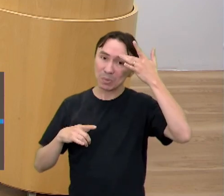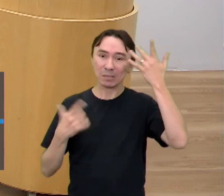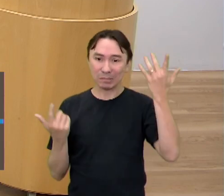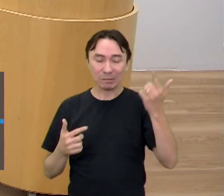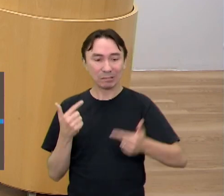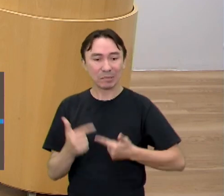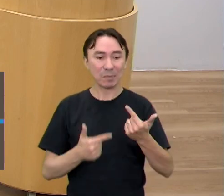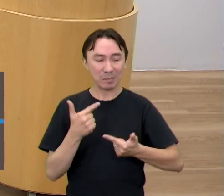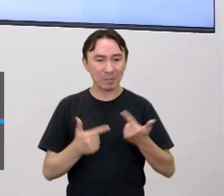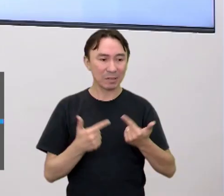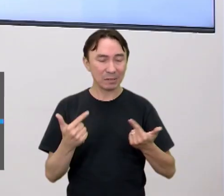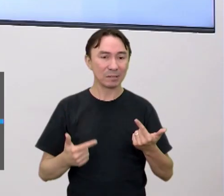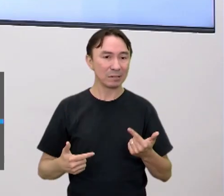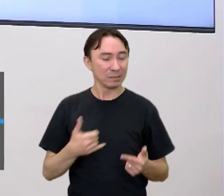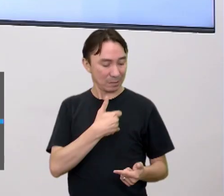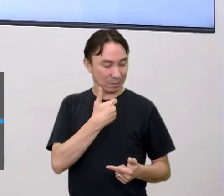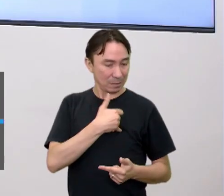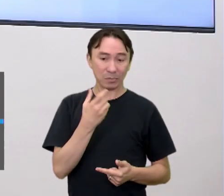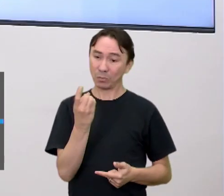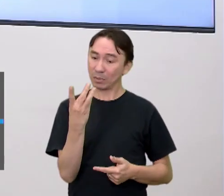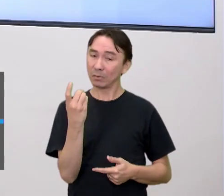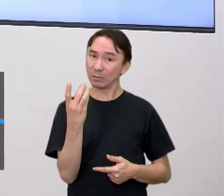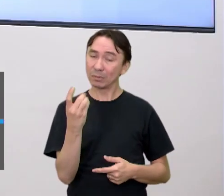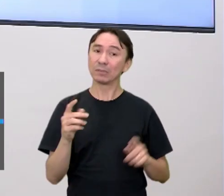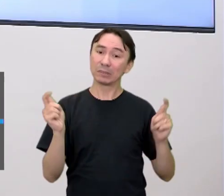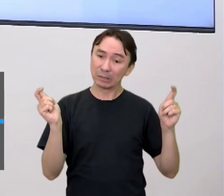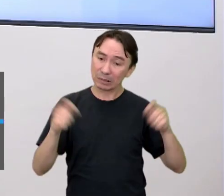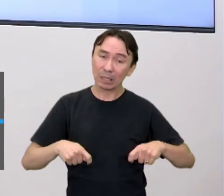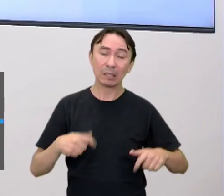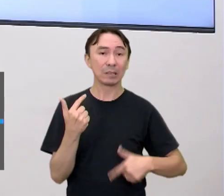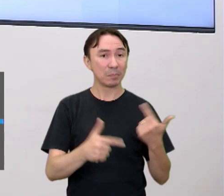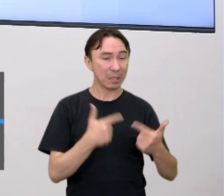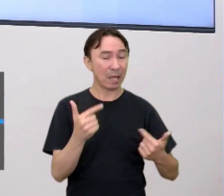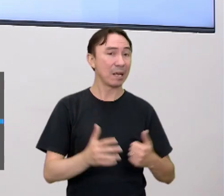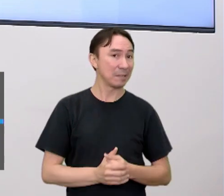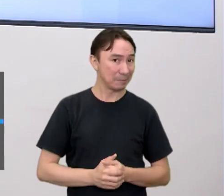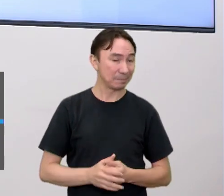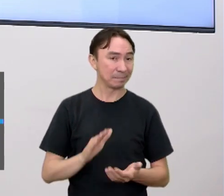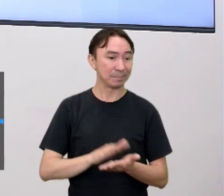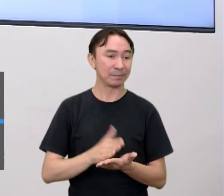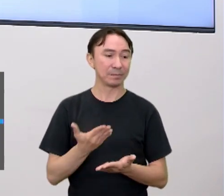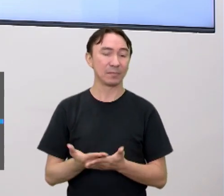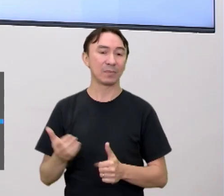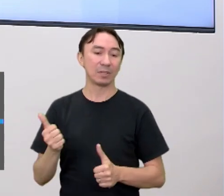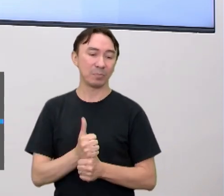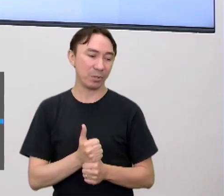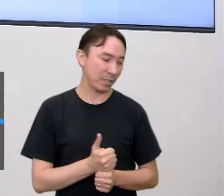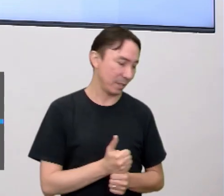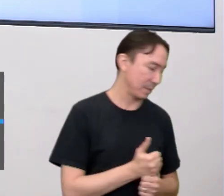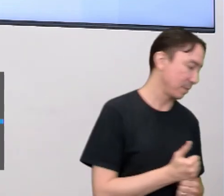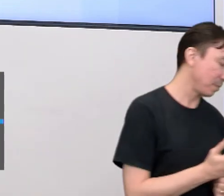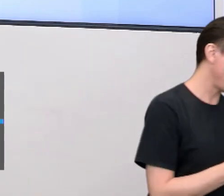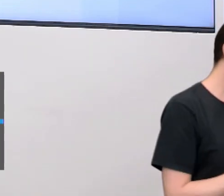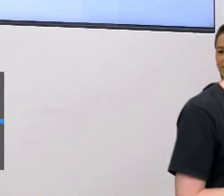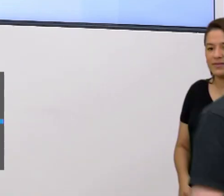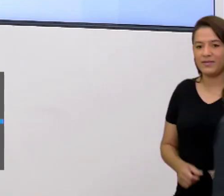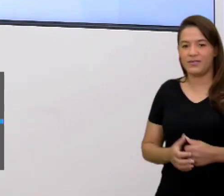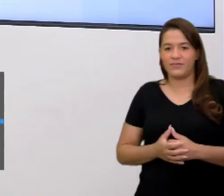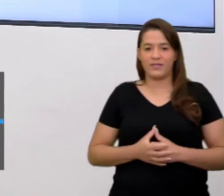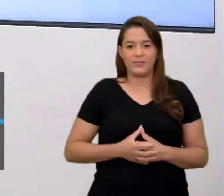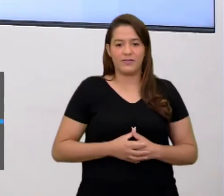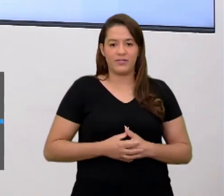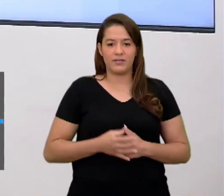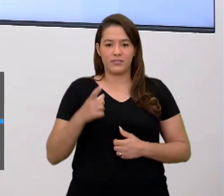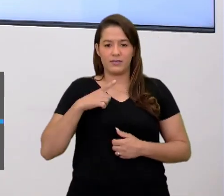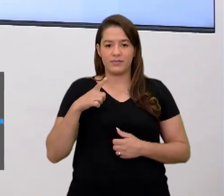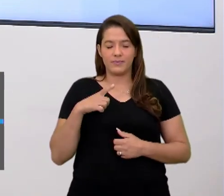trabalho, acima de 14 anos estão na força de trabalho. Mas eu posso afirmar que esse índice, né, ele não vai ser igual a 1 nunca. Por quê? Por causa